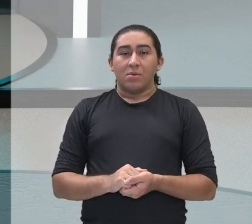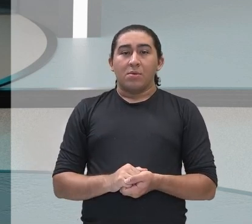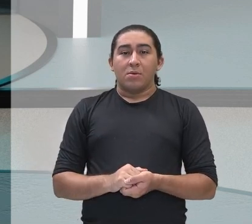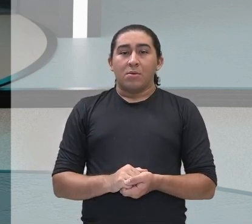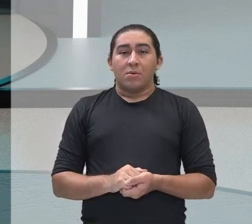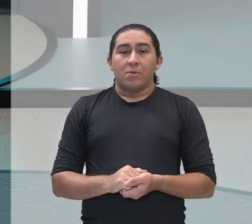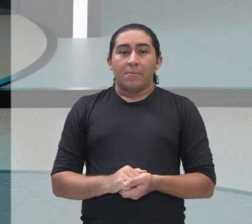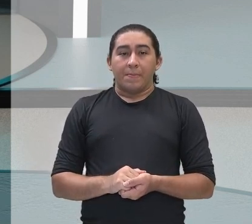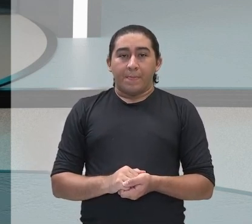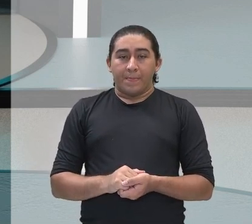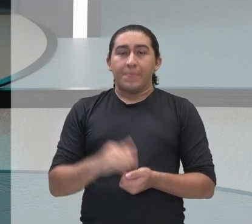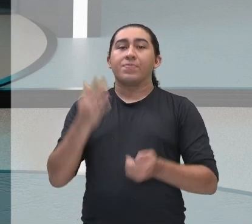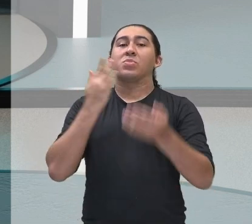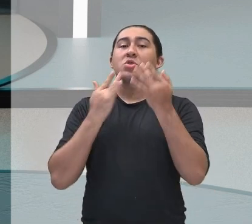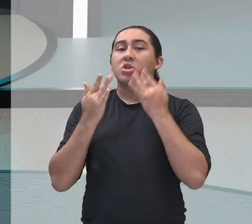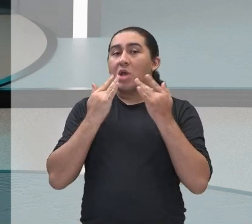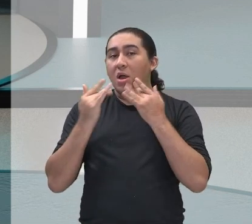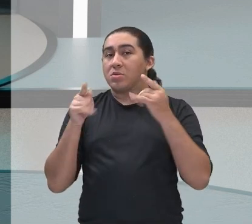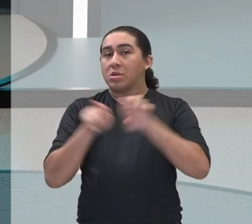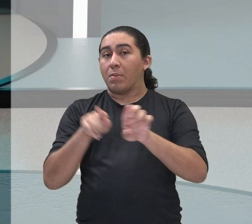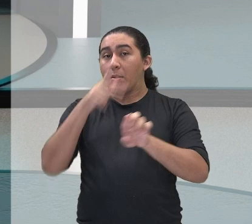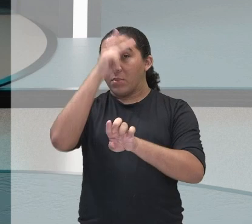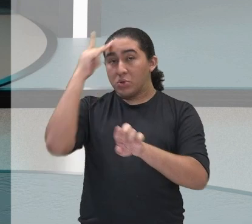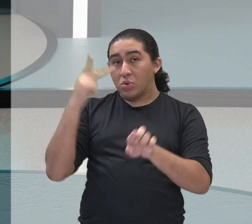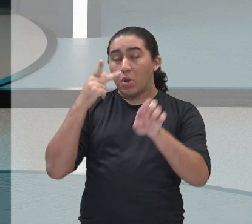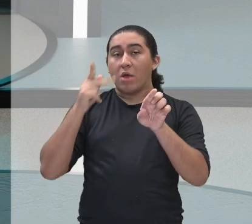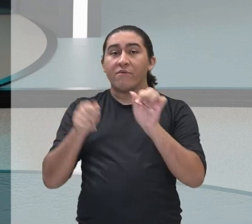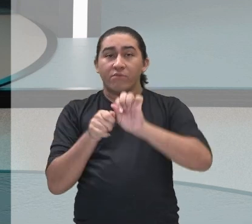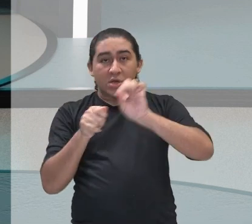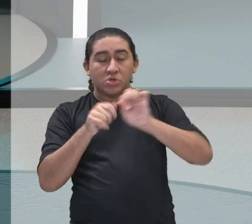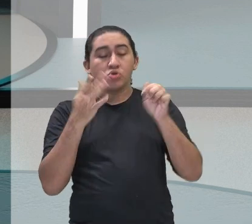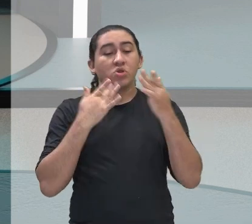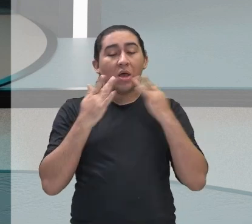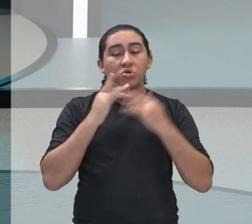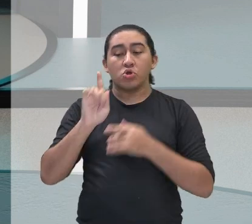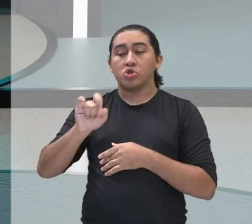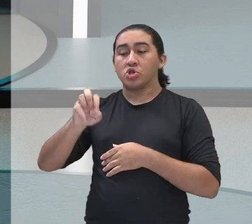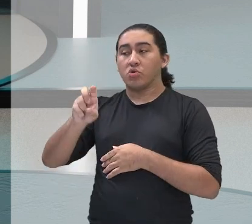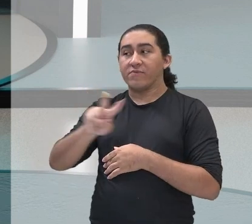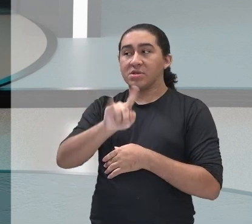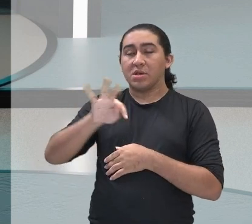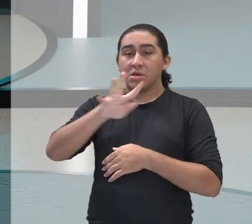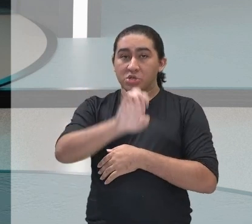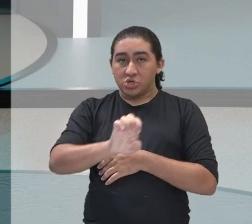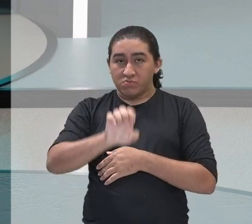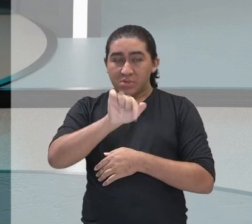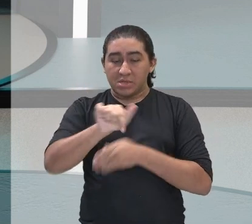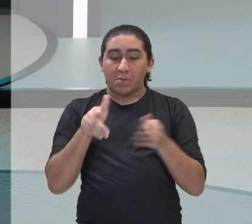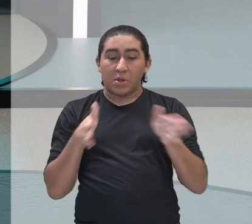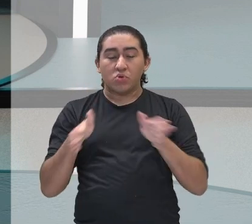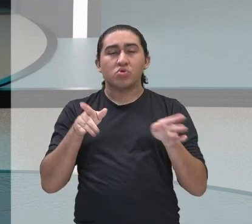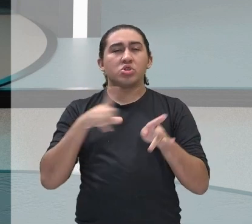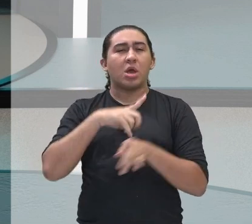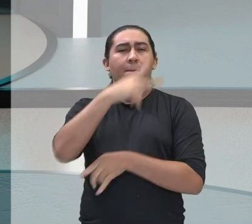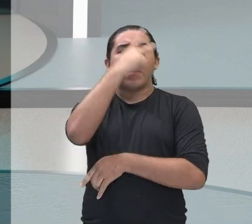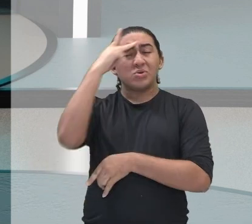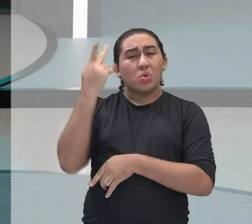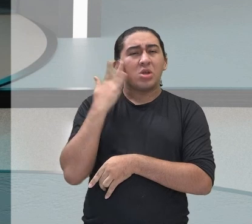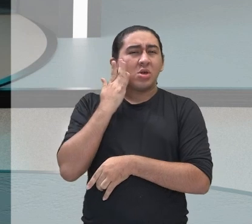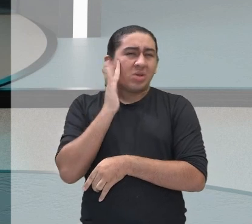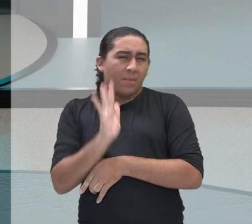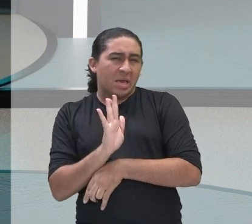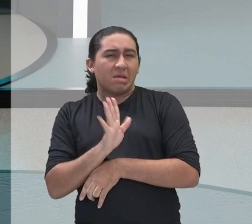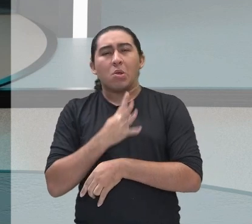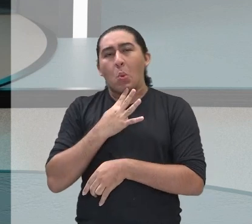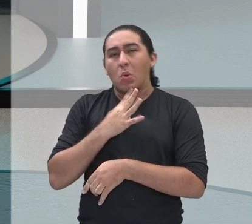autos, os teatros, o pai do teatro, Gil Vicente, ele, naquela época em que a maioria das pessoas eram analfabetas, não